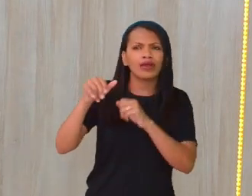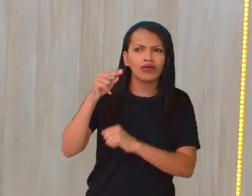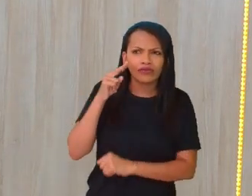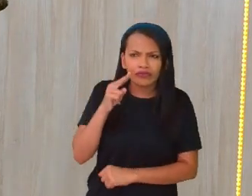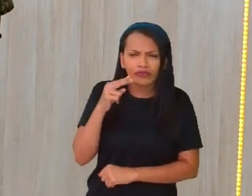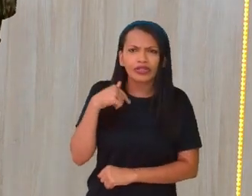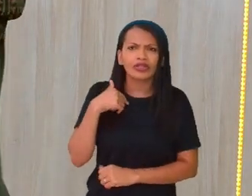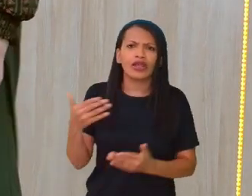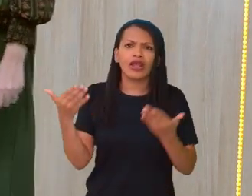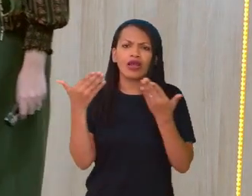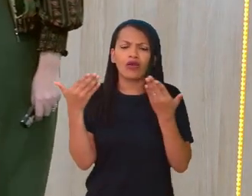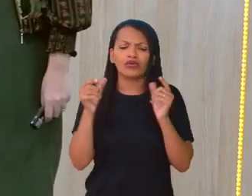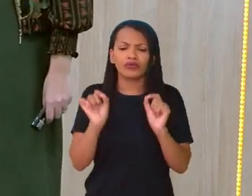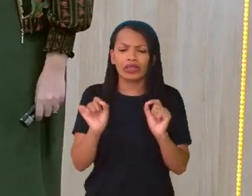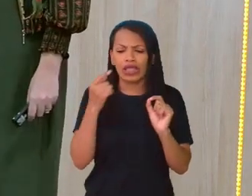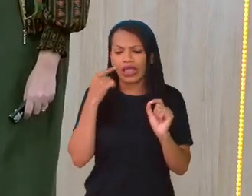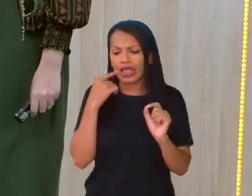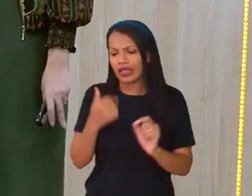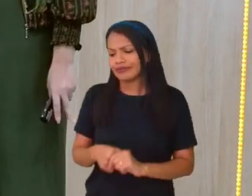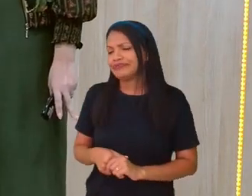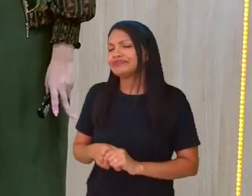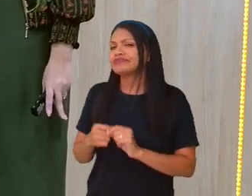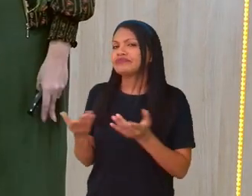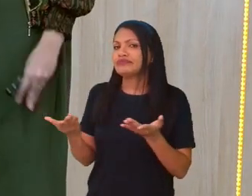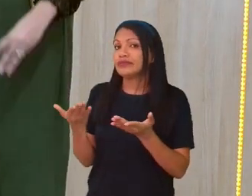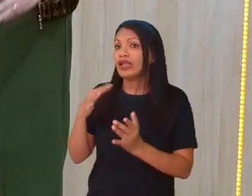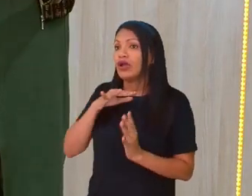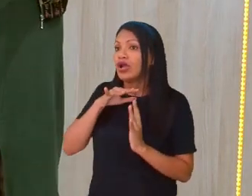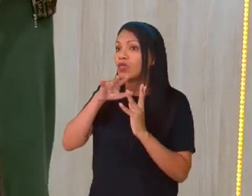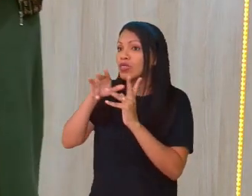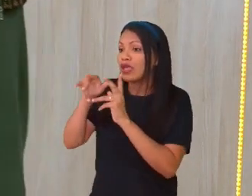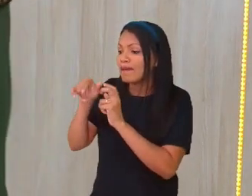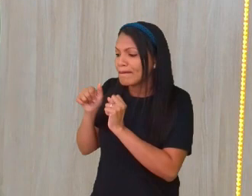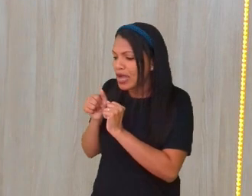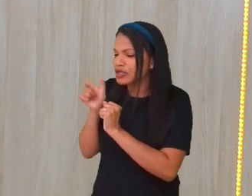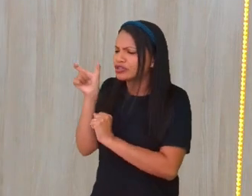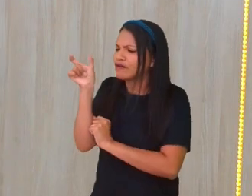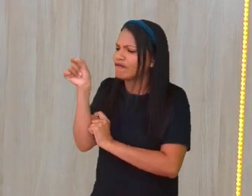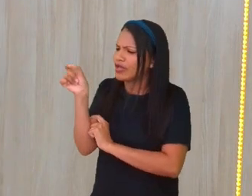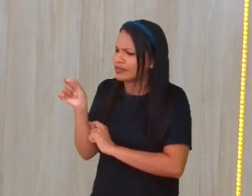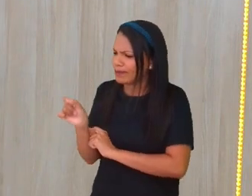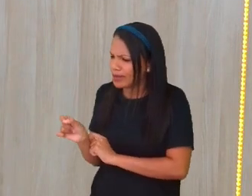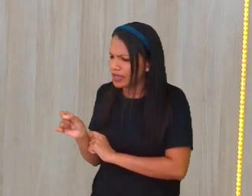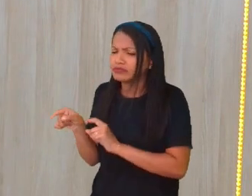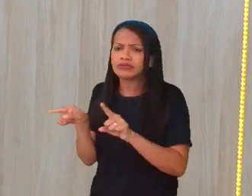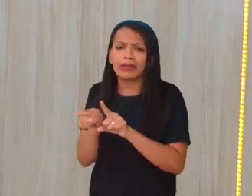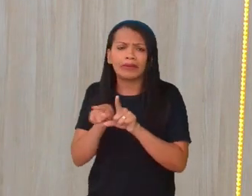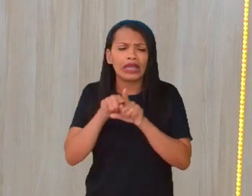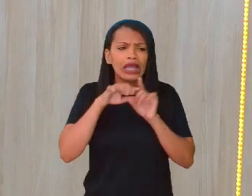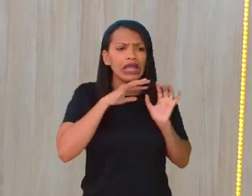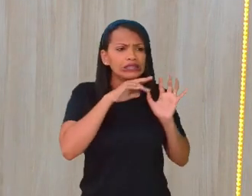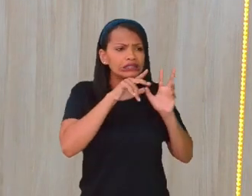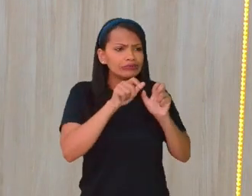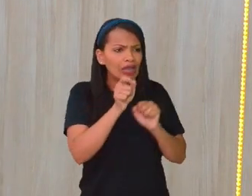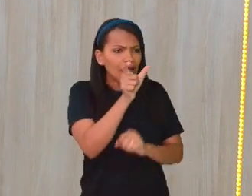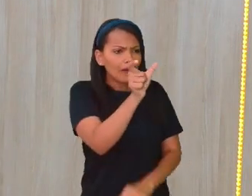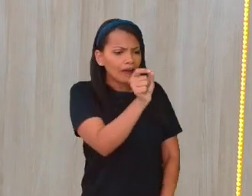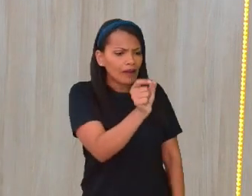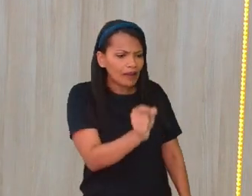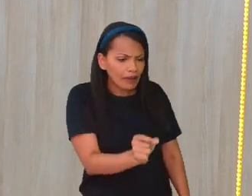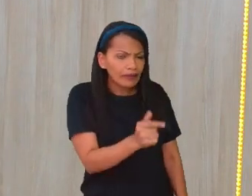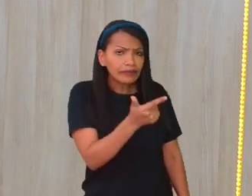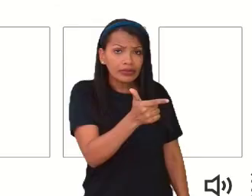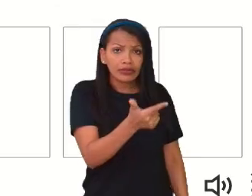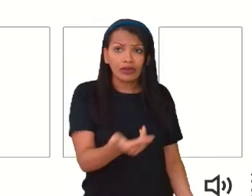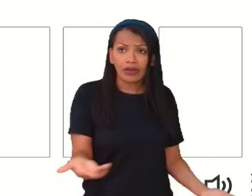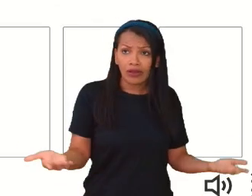eu vou separar animais vertebrados e invertebrados. Então, eu vou jogar com a minha produção, porque eu não estou vendo ele ali não, mas ele vai jogar